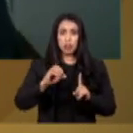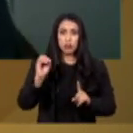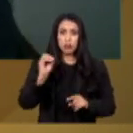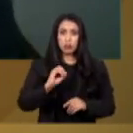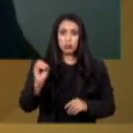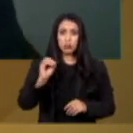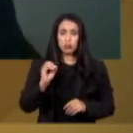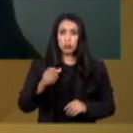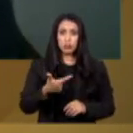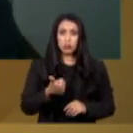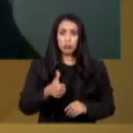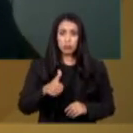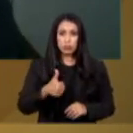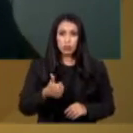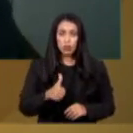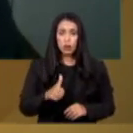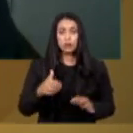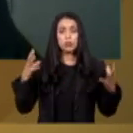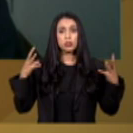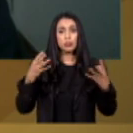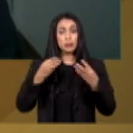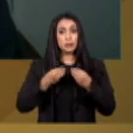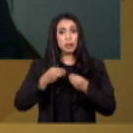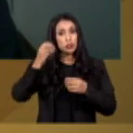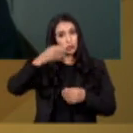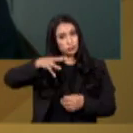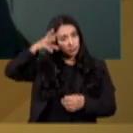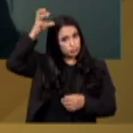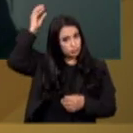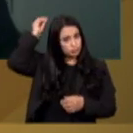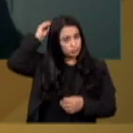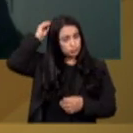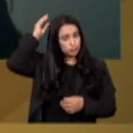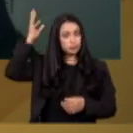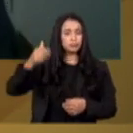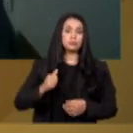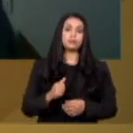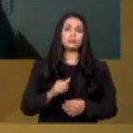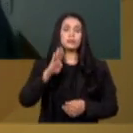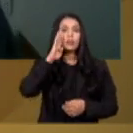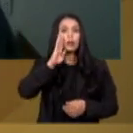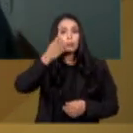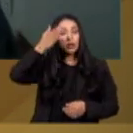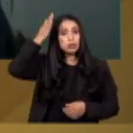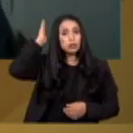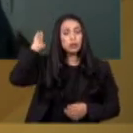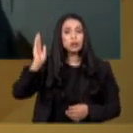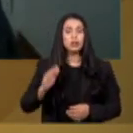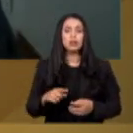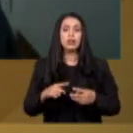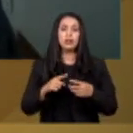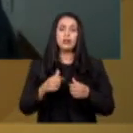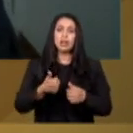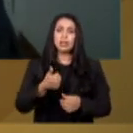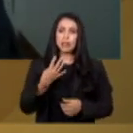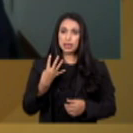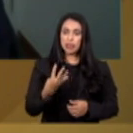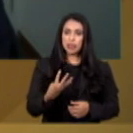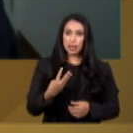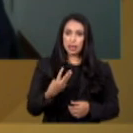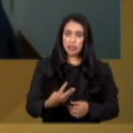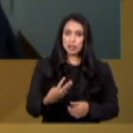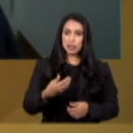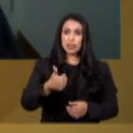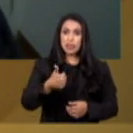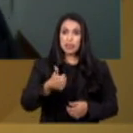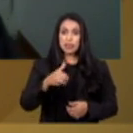ministro luiz fux relator ministro marco aurélio cita reclamação 13